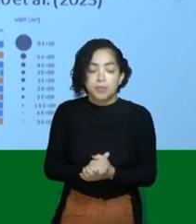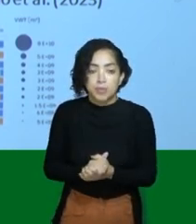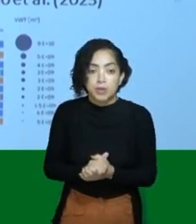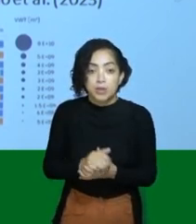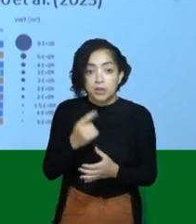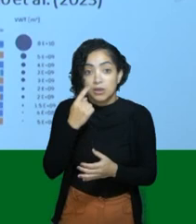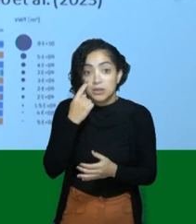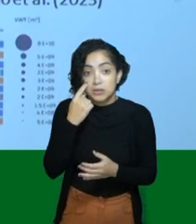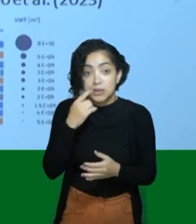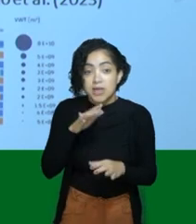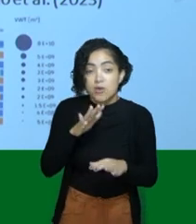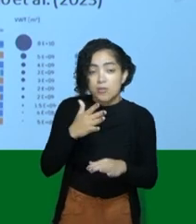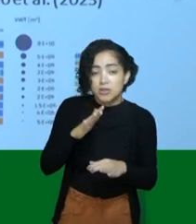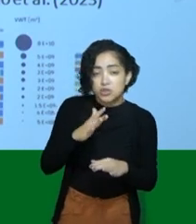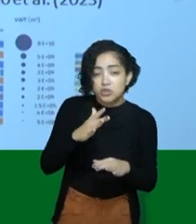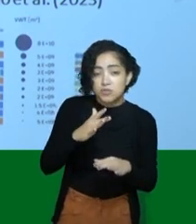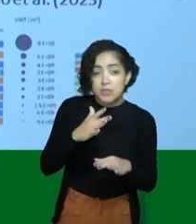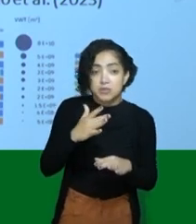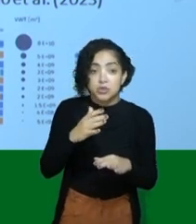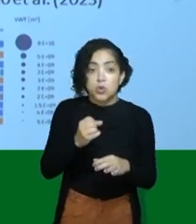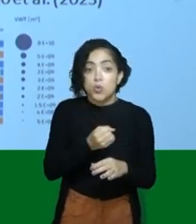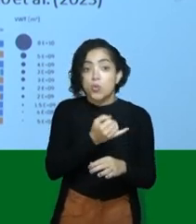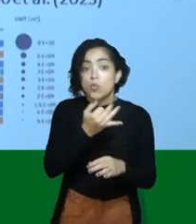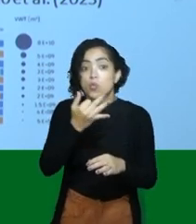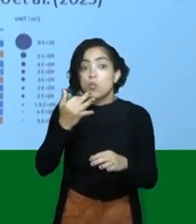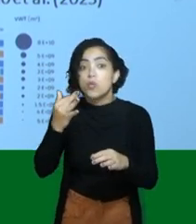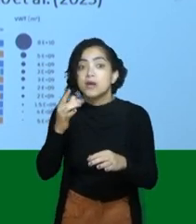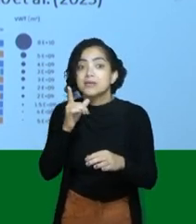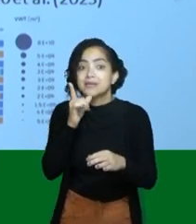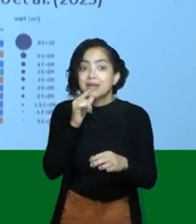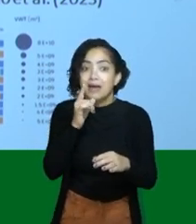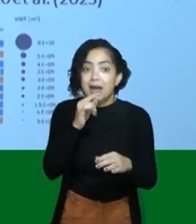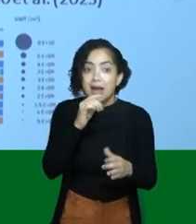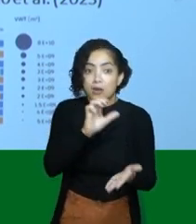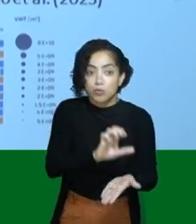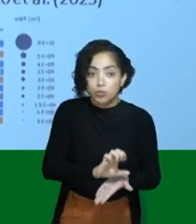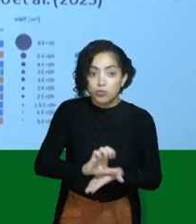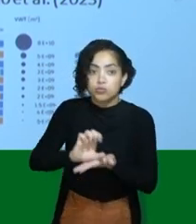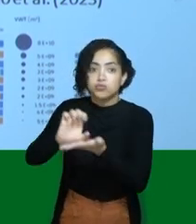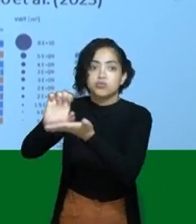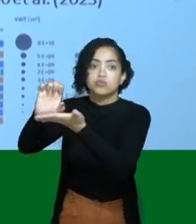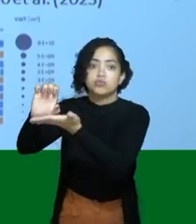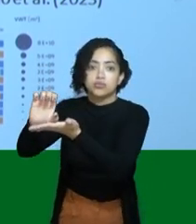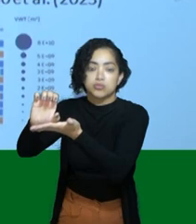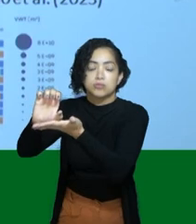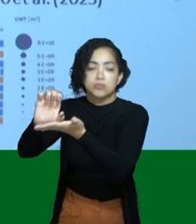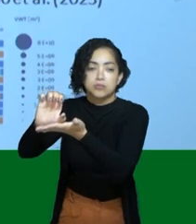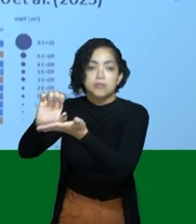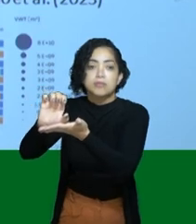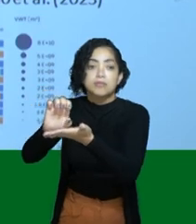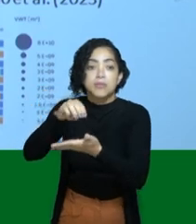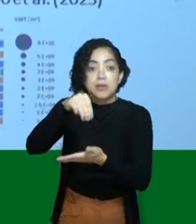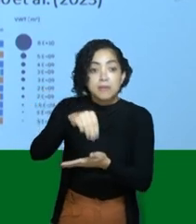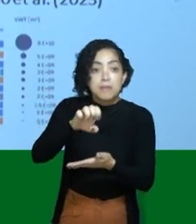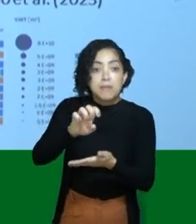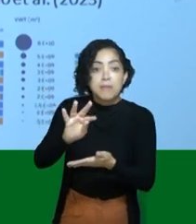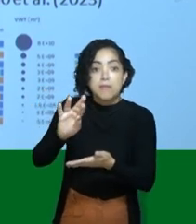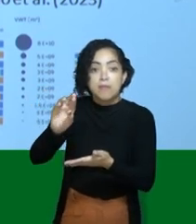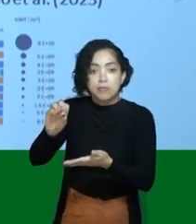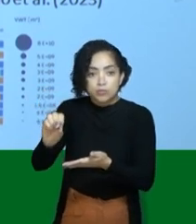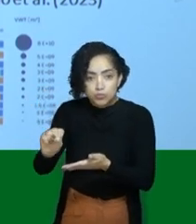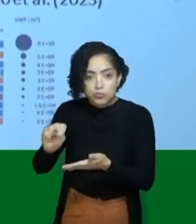é uma estimativa de quanta água que a gente exporta, tá, em metros cúbicos com a